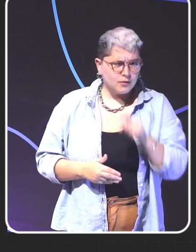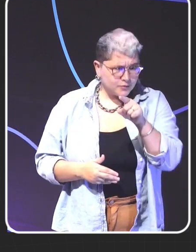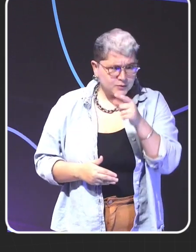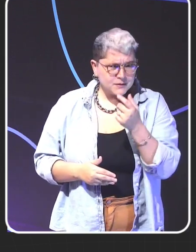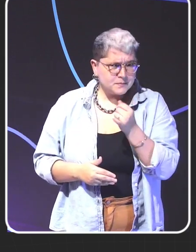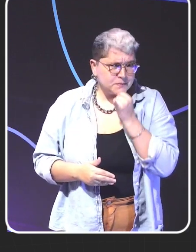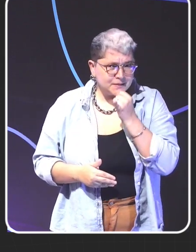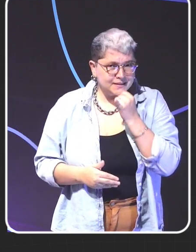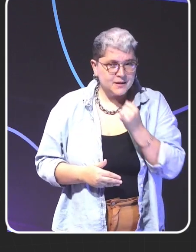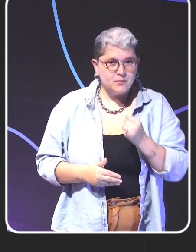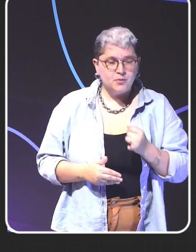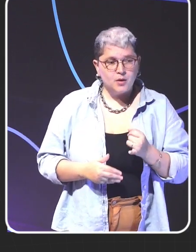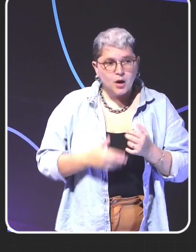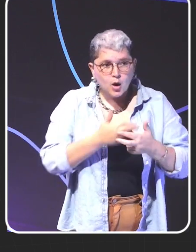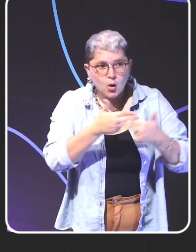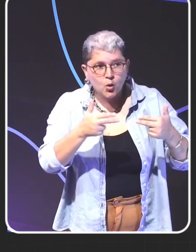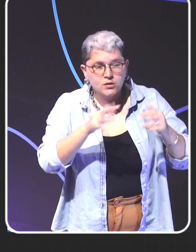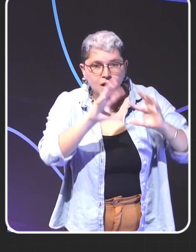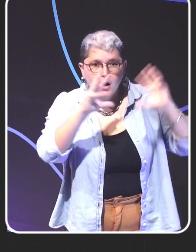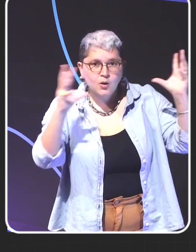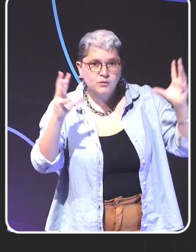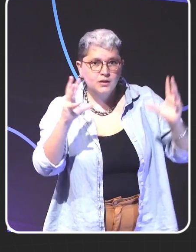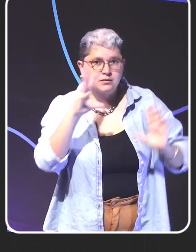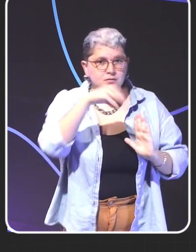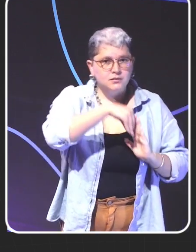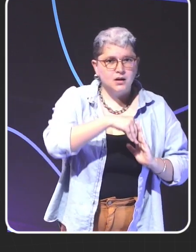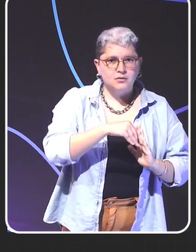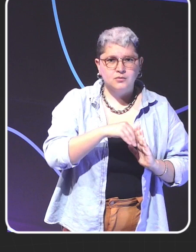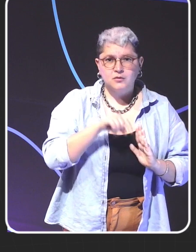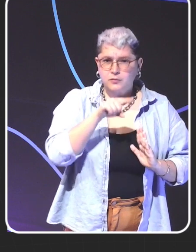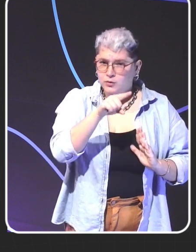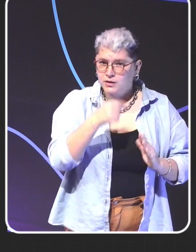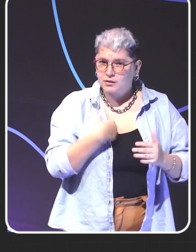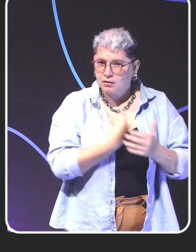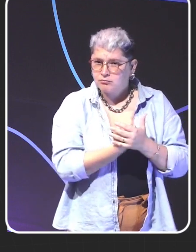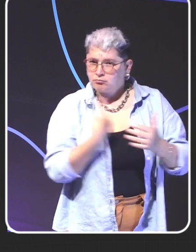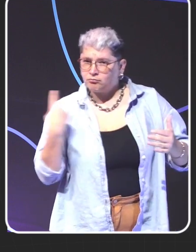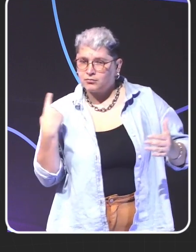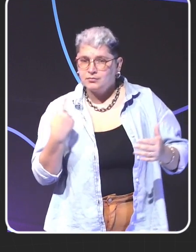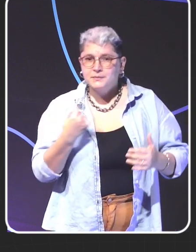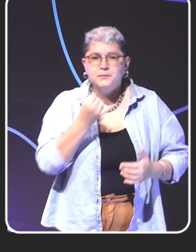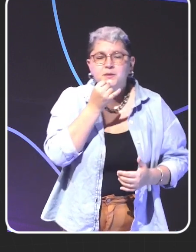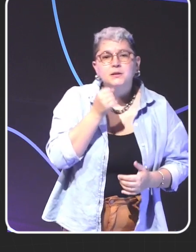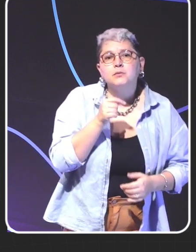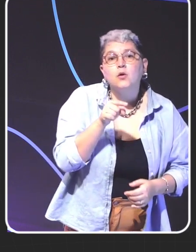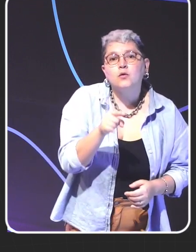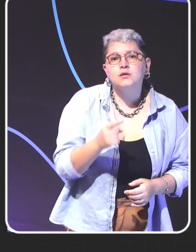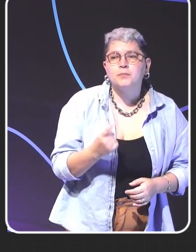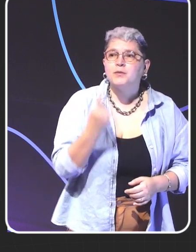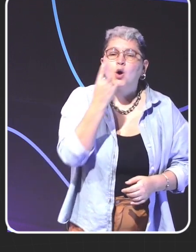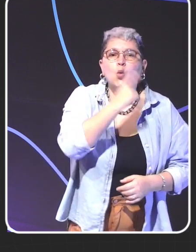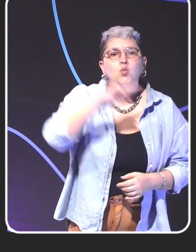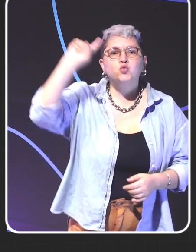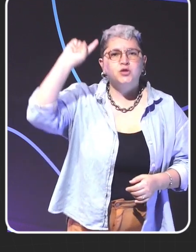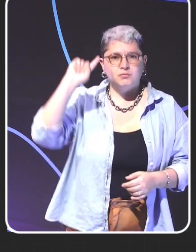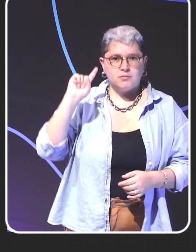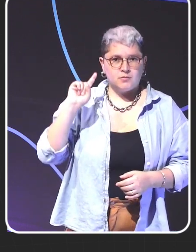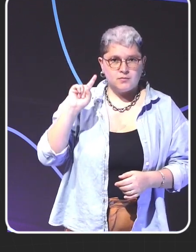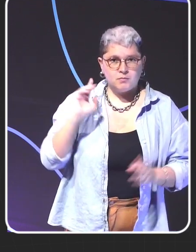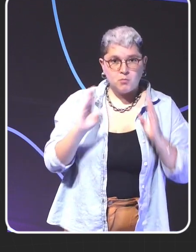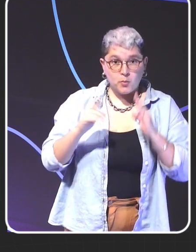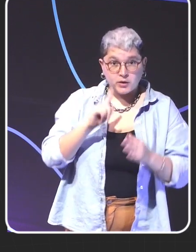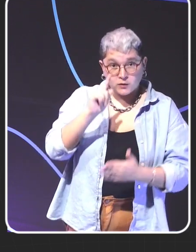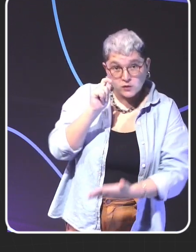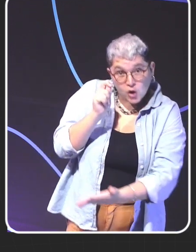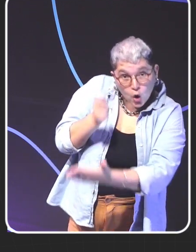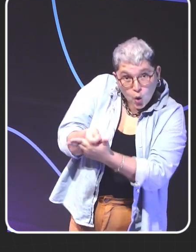já dessas tendências do mundo digital? E eu trago a pergunta, né? Qual foi a última vez que você comprou uma loja online e retirou numa